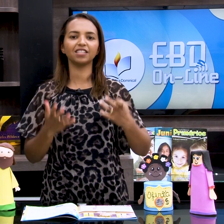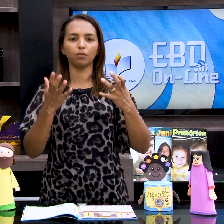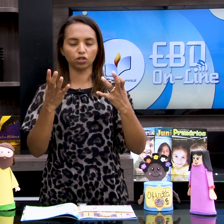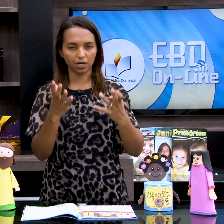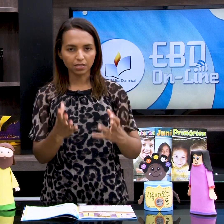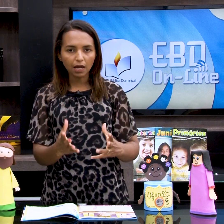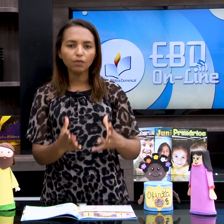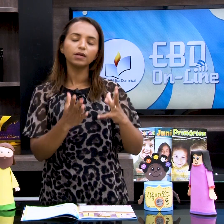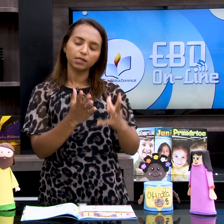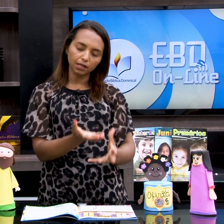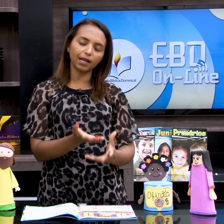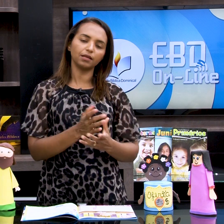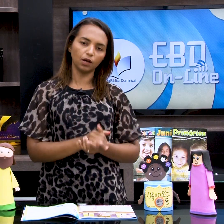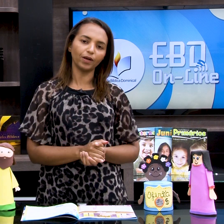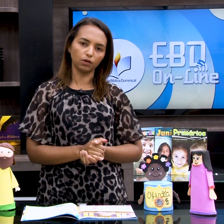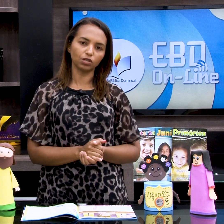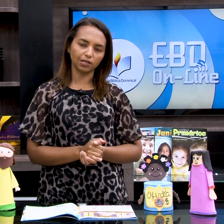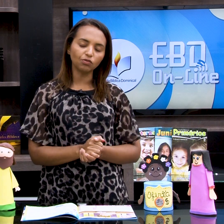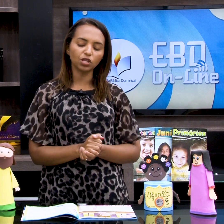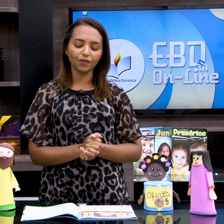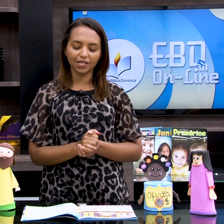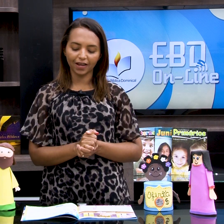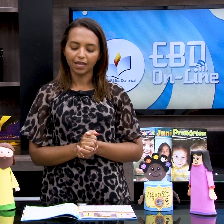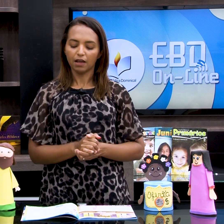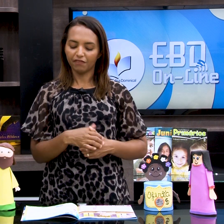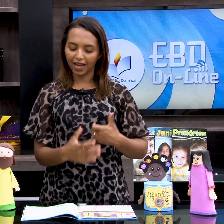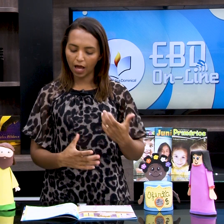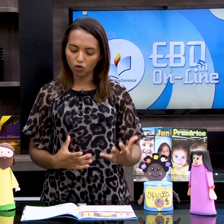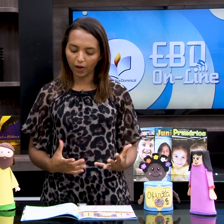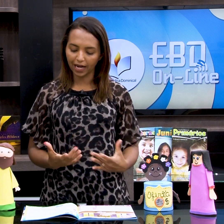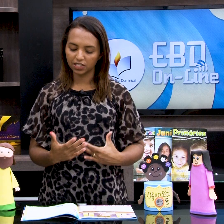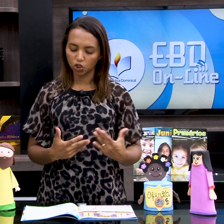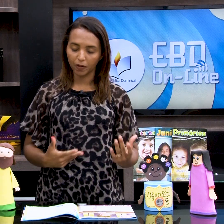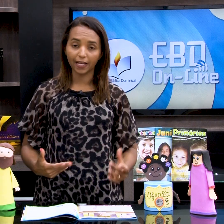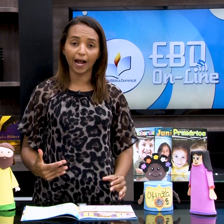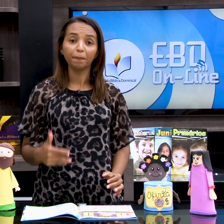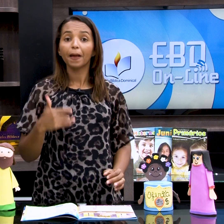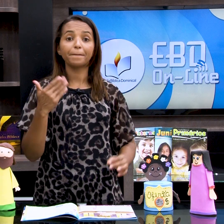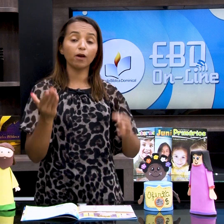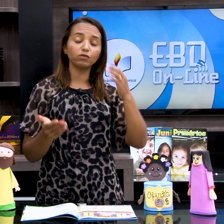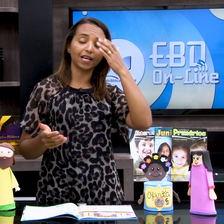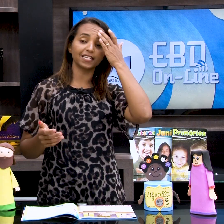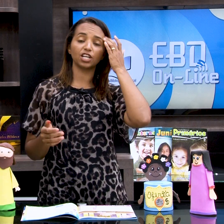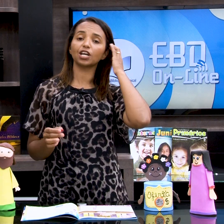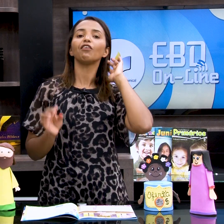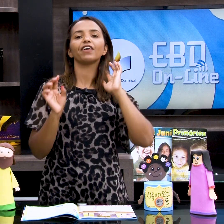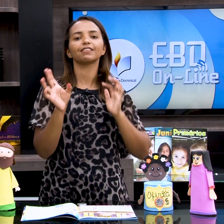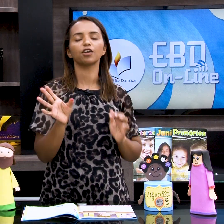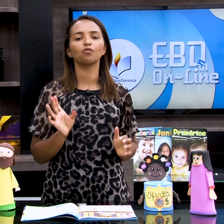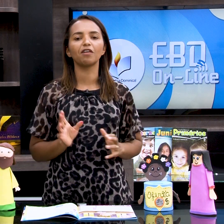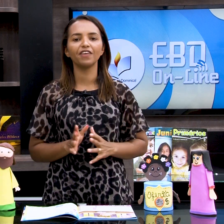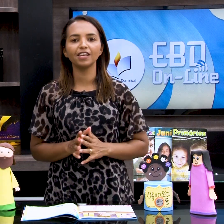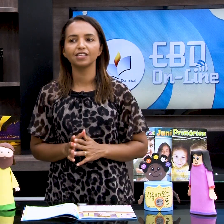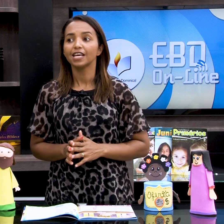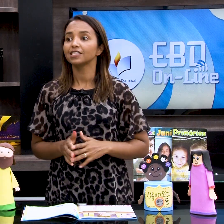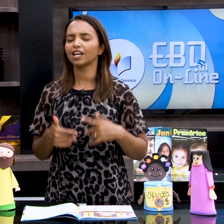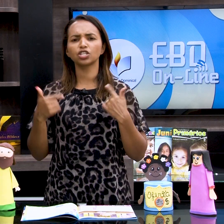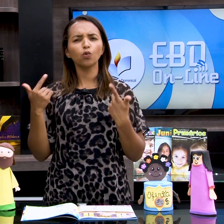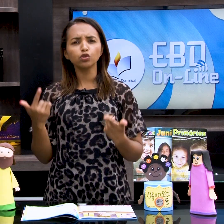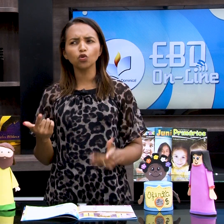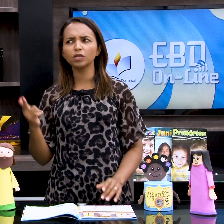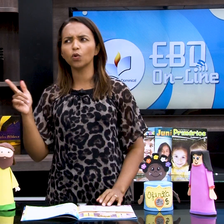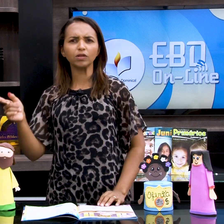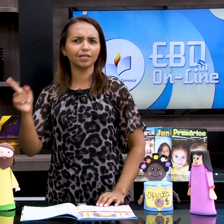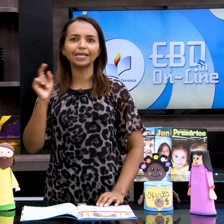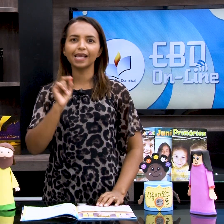em demonstração de gratidão a Deus tá certo então você vai falar com elas e explicar perguntar se elas já ofertaram uma vez se elas